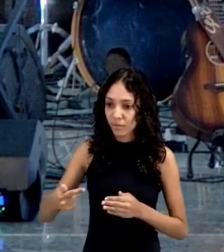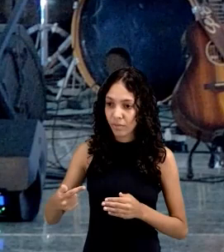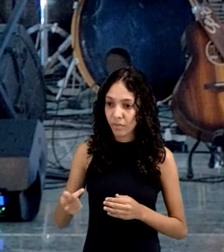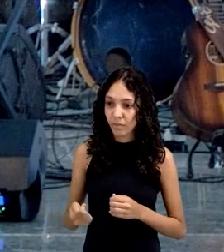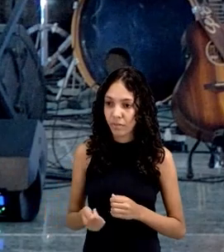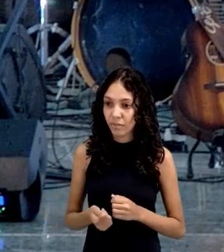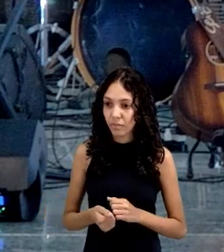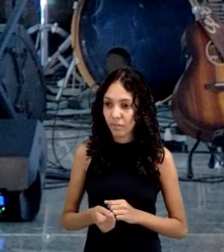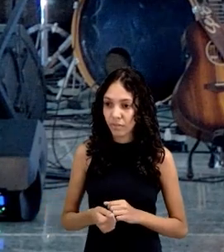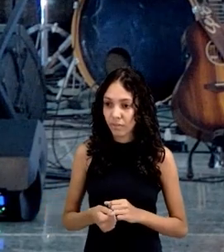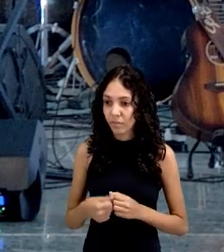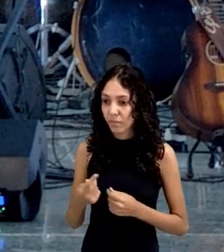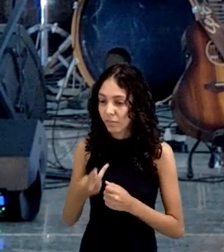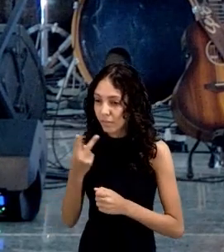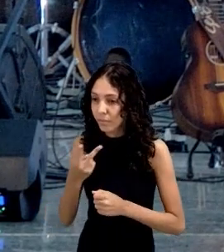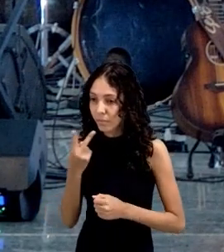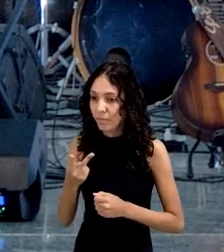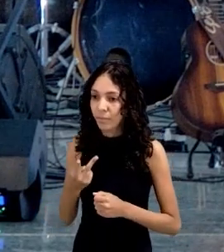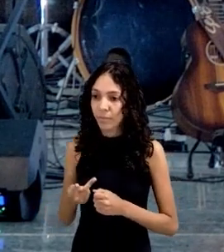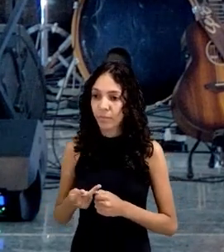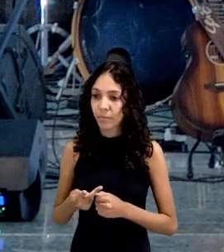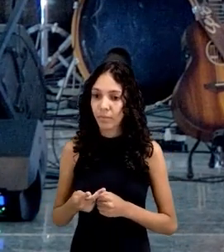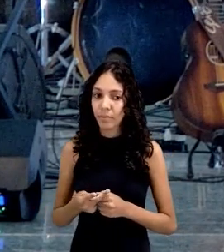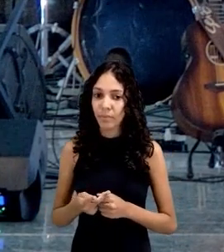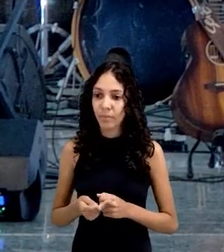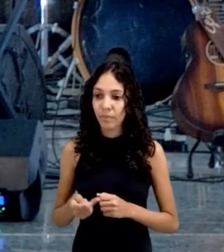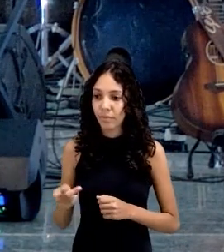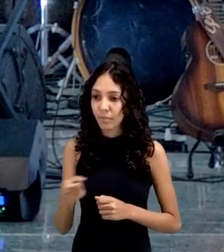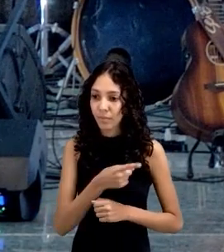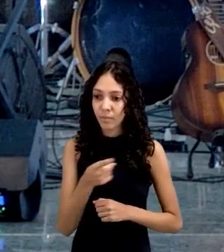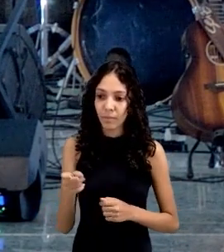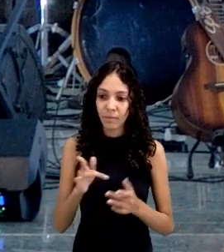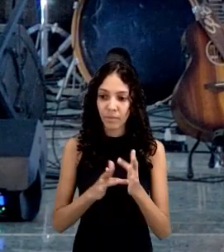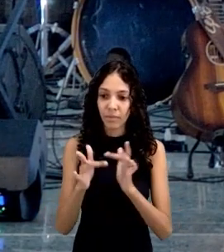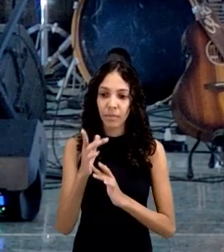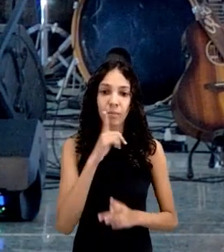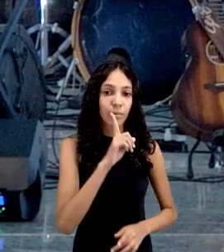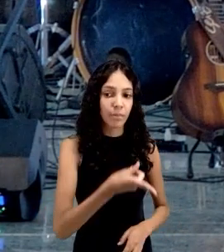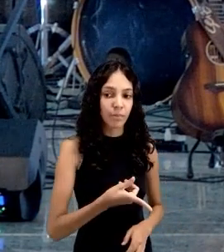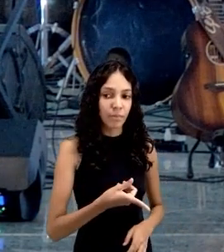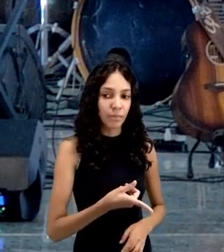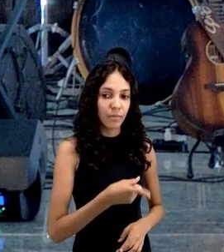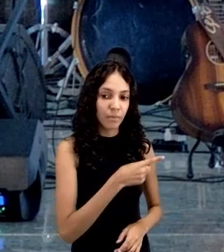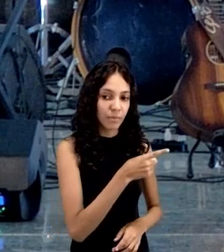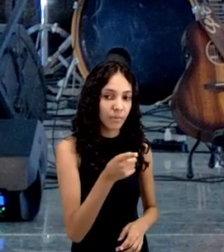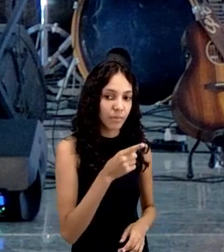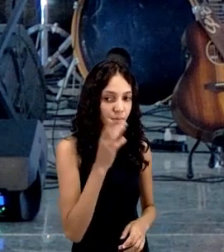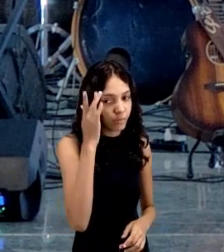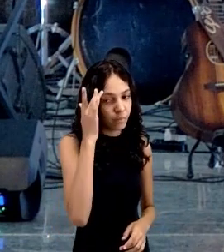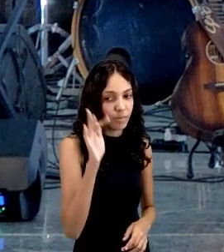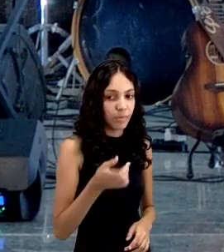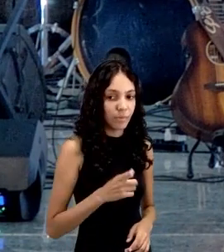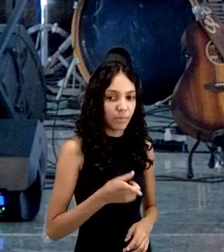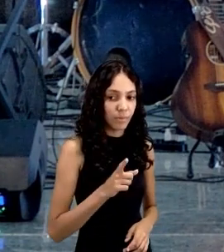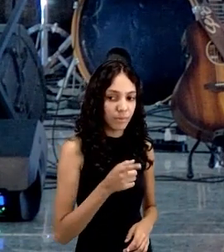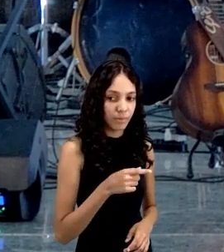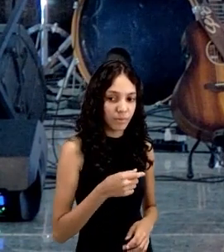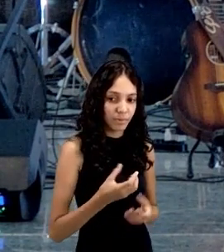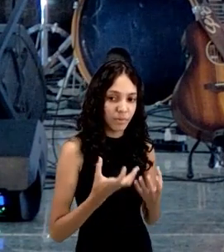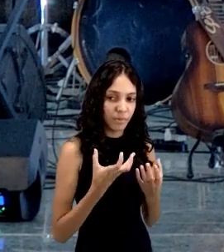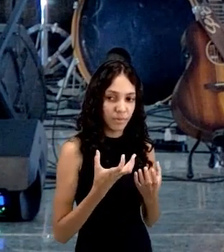lei. Eu quase tive um filho hoje de manhã aqui, revoltado, porque a gente está tendo gente no nosso meio que